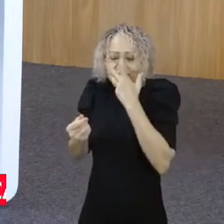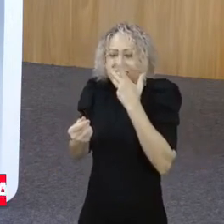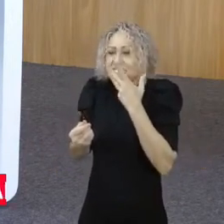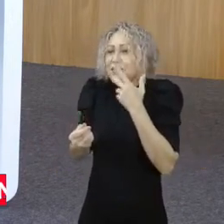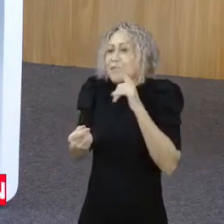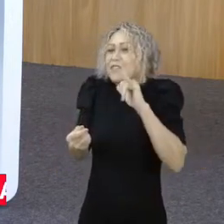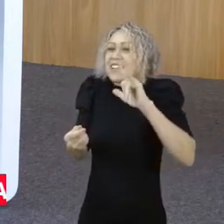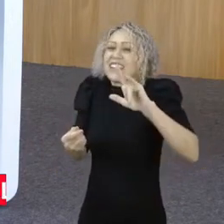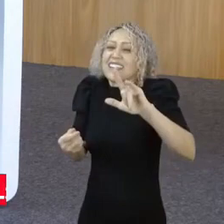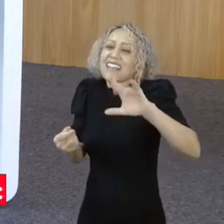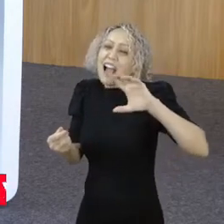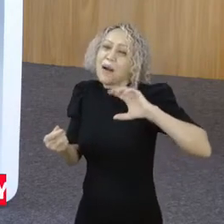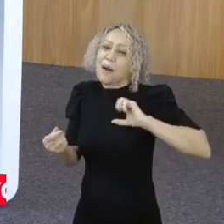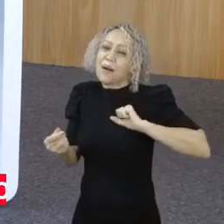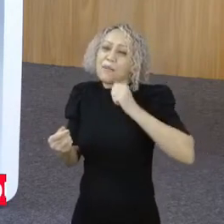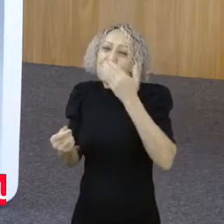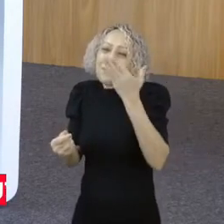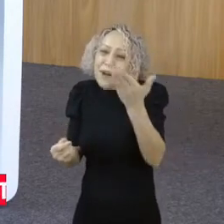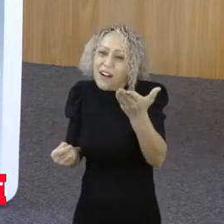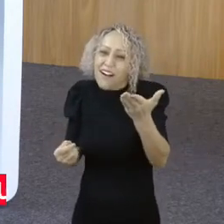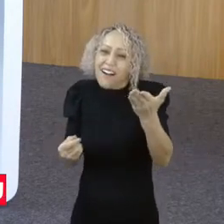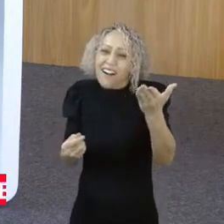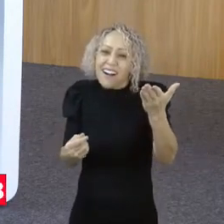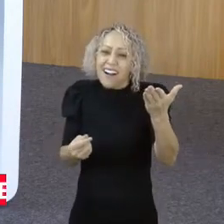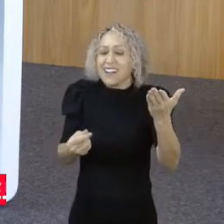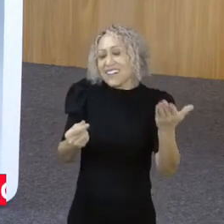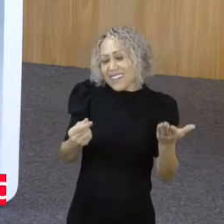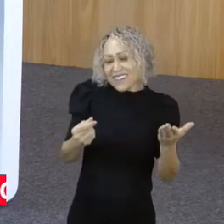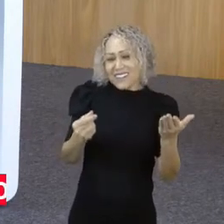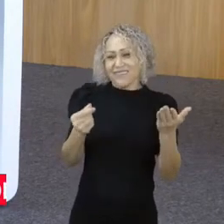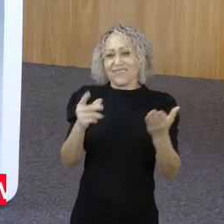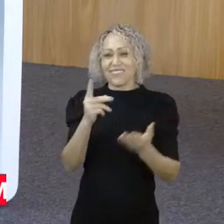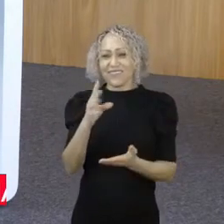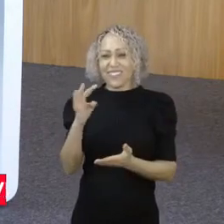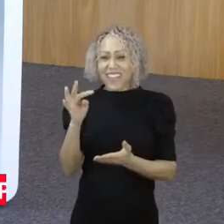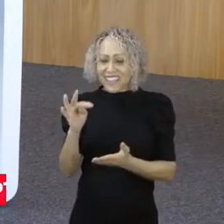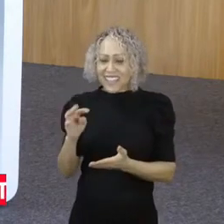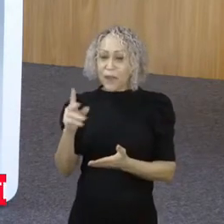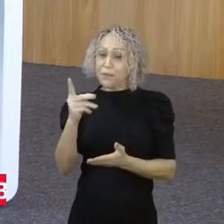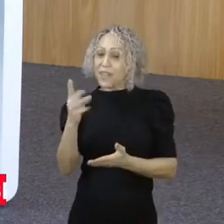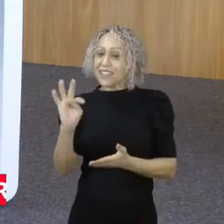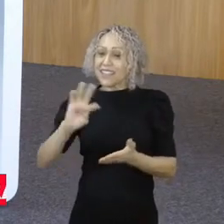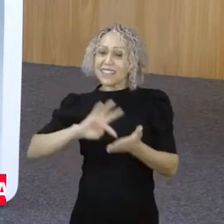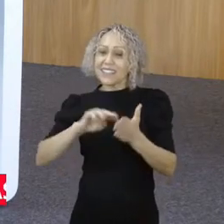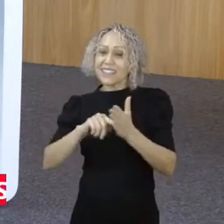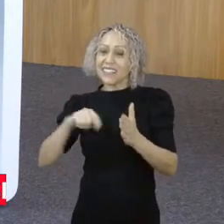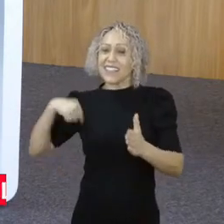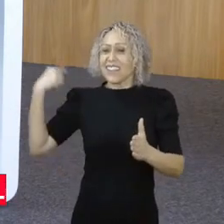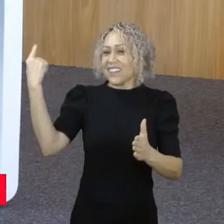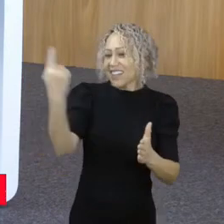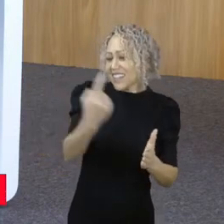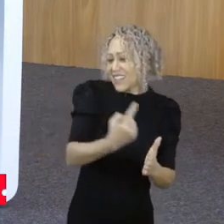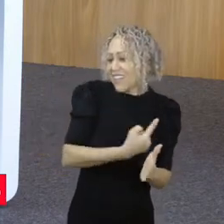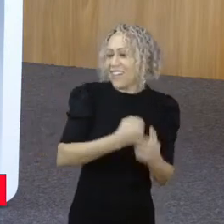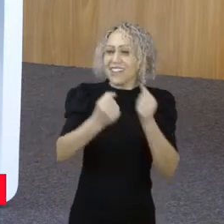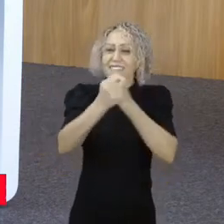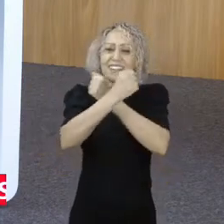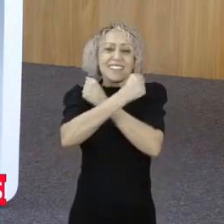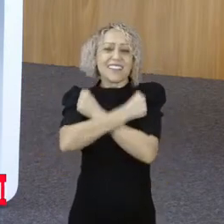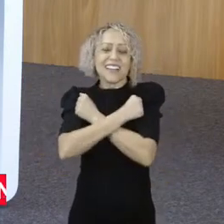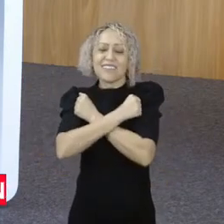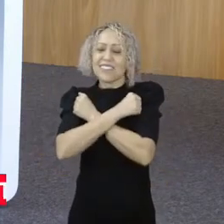Muito amor para todos. O PT faz assim, o PT faz assim. O PT é todos nós, todas as culturas, abraçamos todos